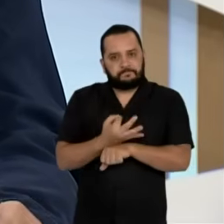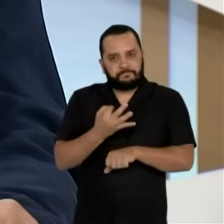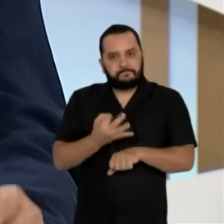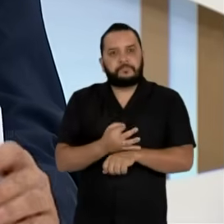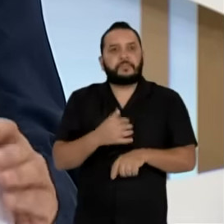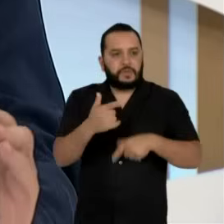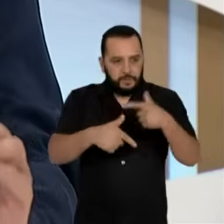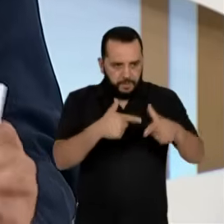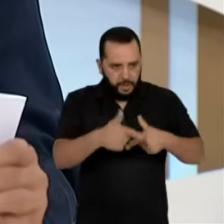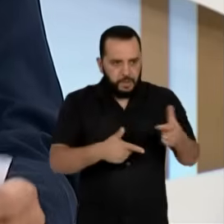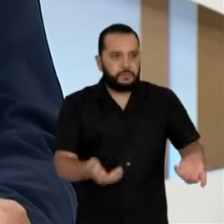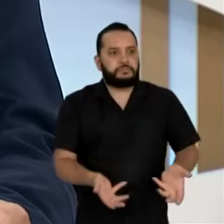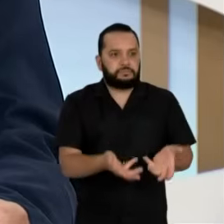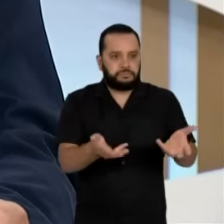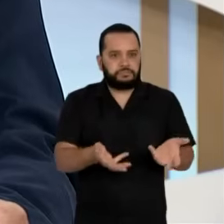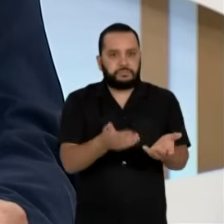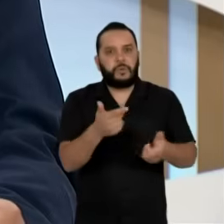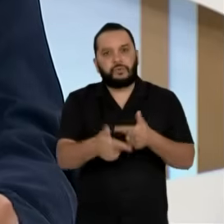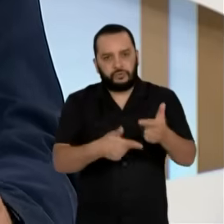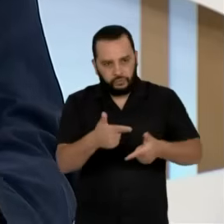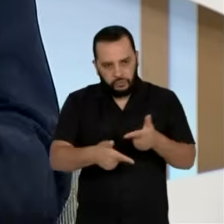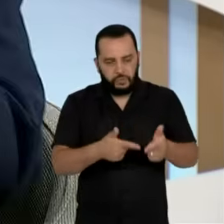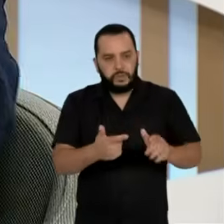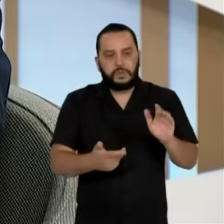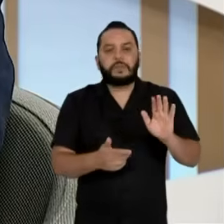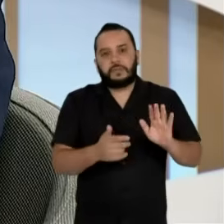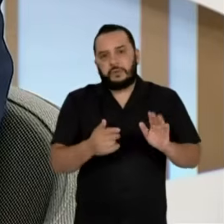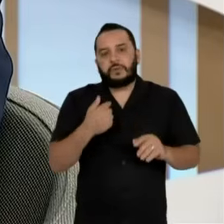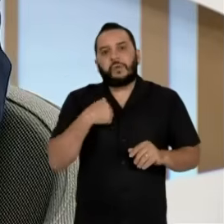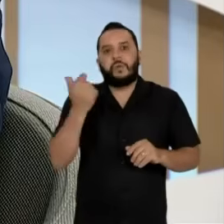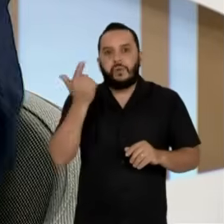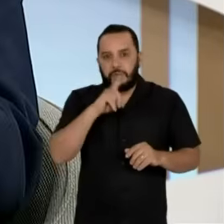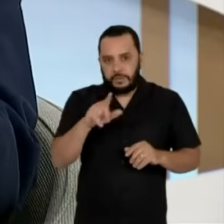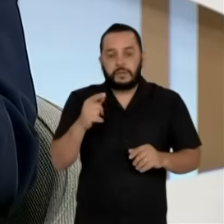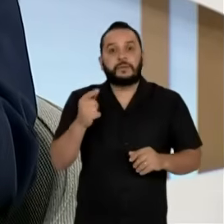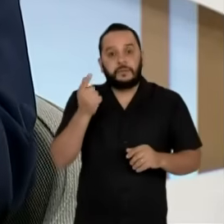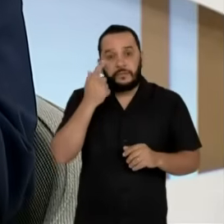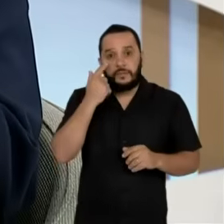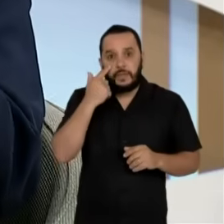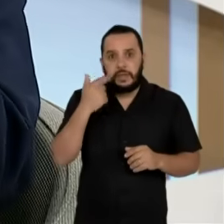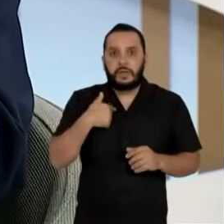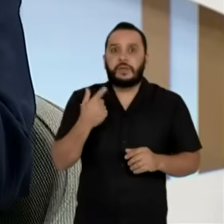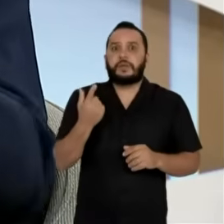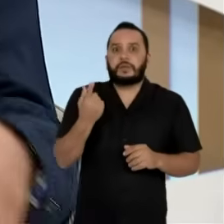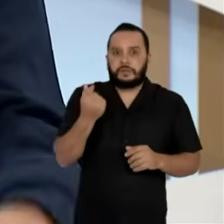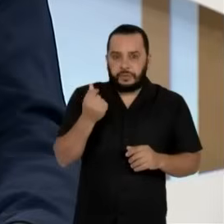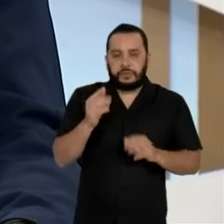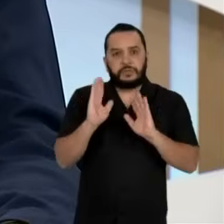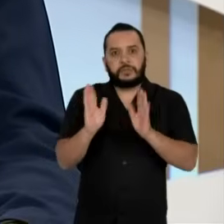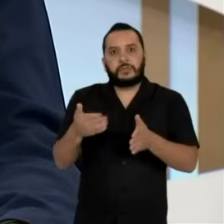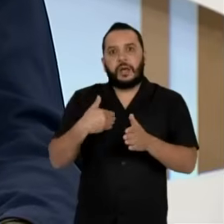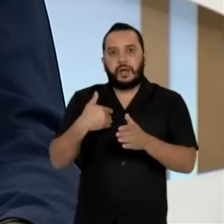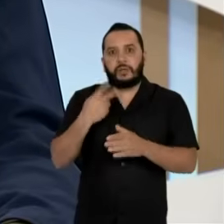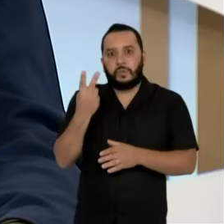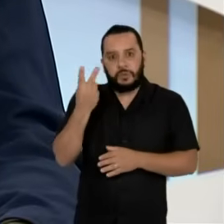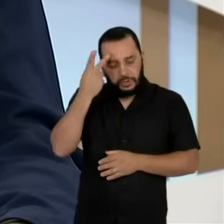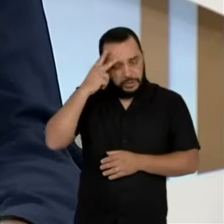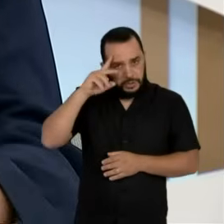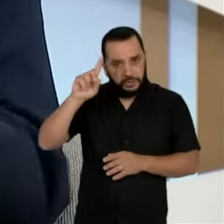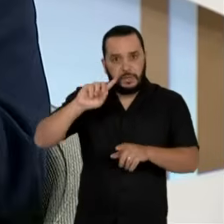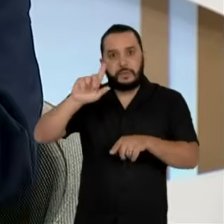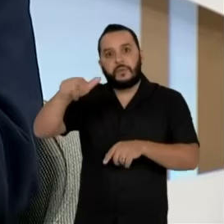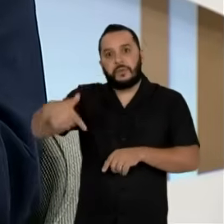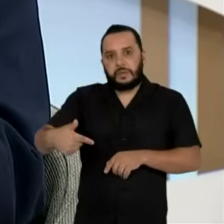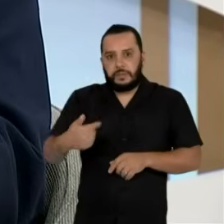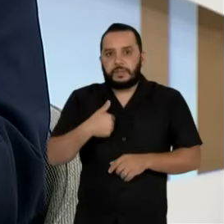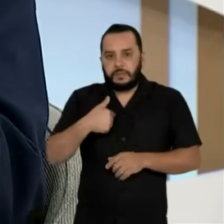podiam parar e a gente conseguiu acessar de novo as nossas contas, porque foram todas bloqueadas, né, 2 dias depois, e